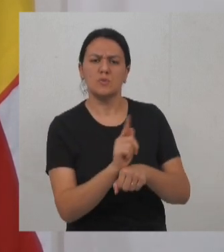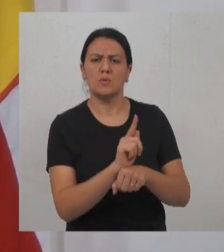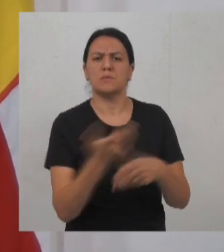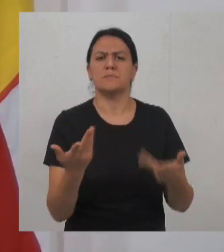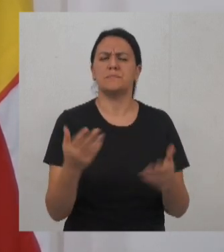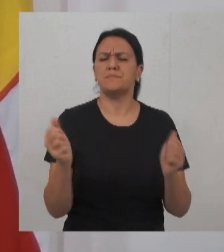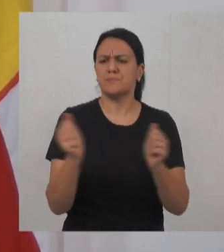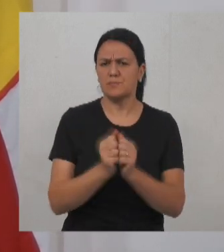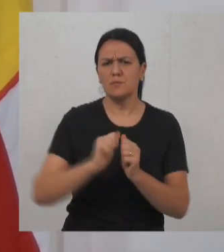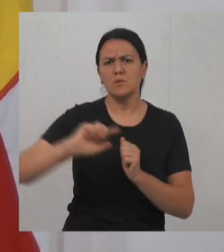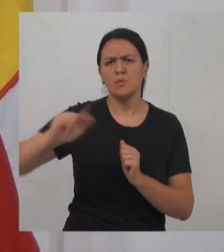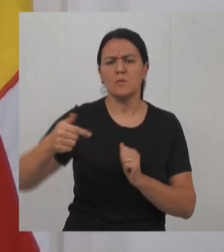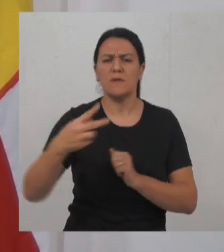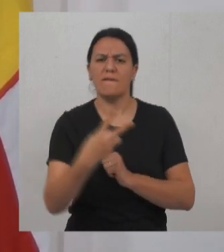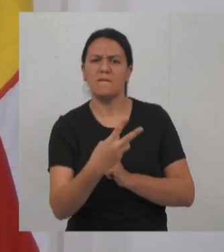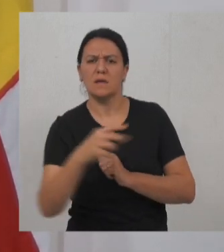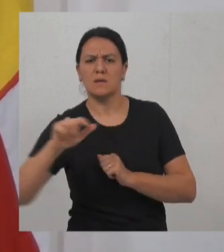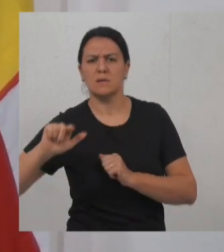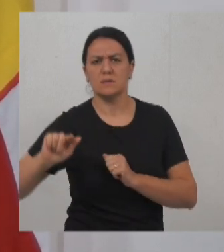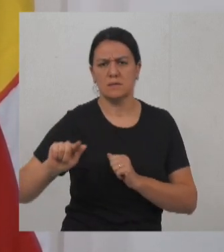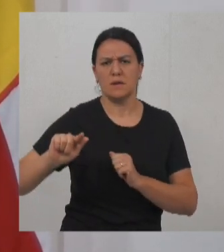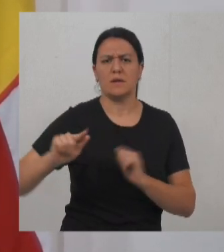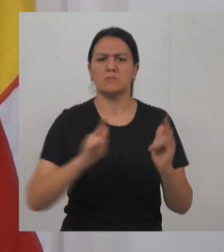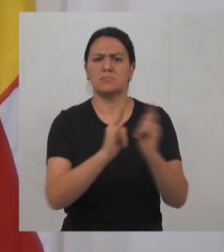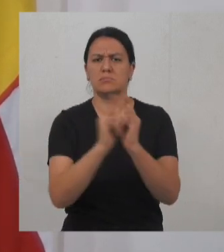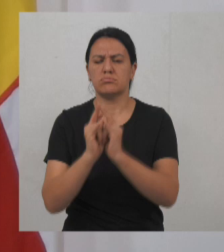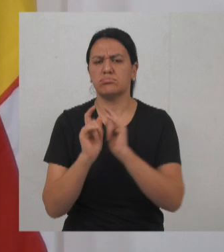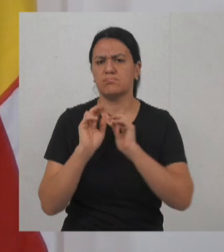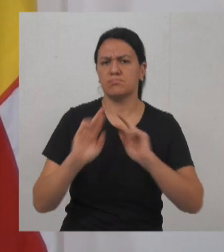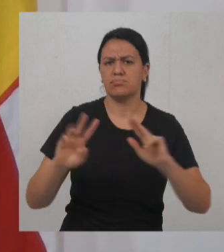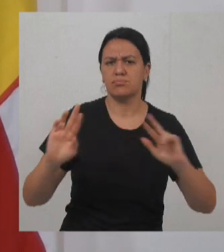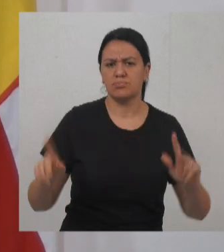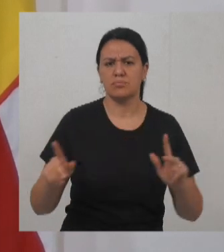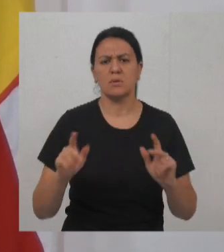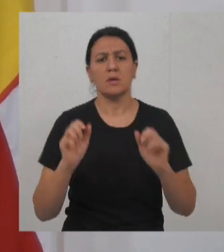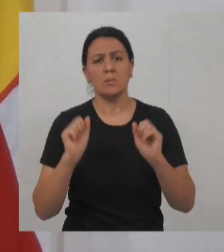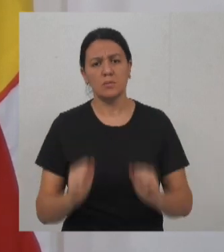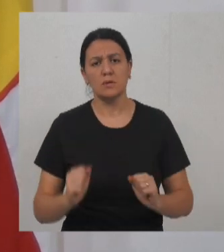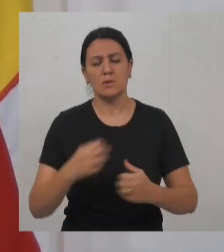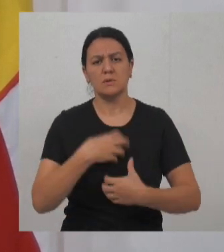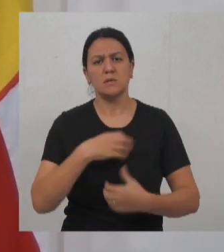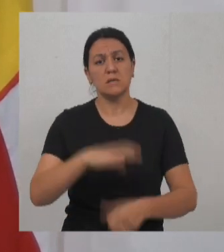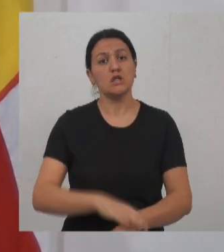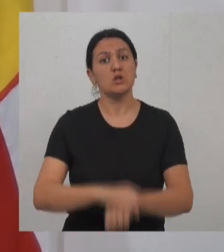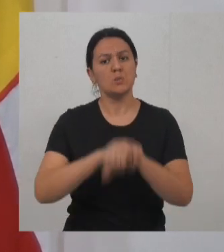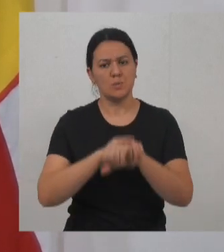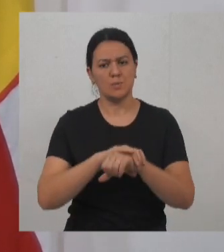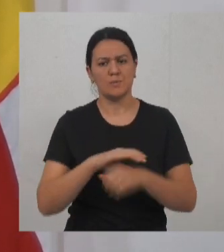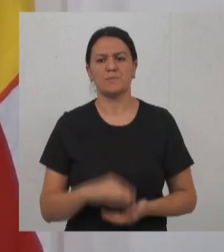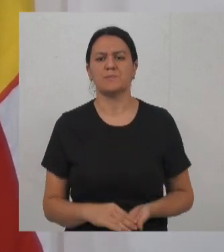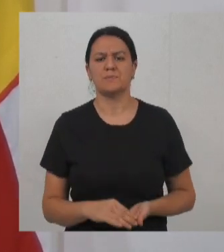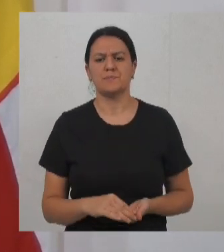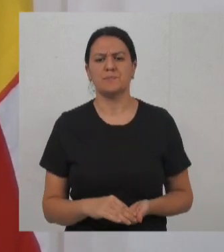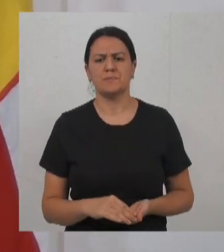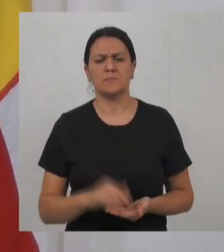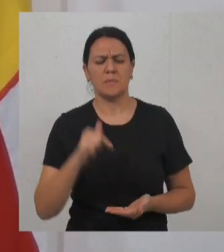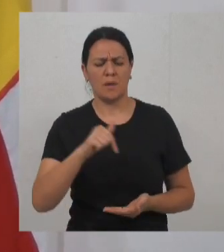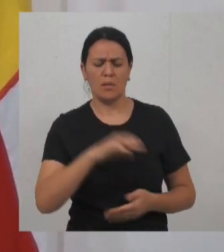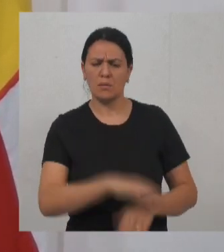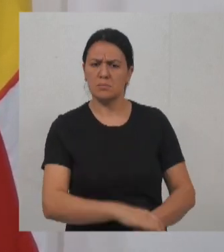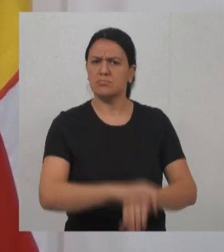com outras 27 entidades, e que deram segurança. Uma segurança, queria